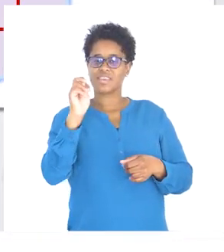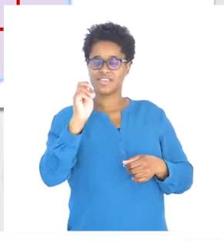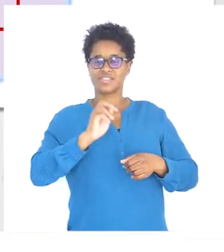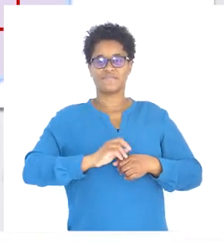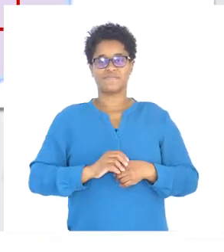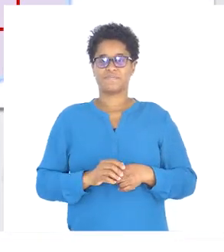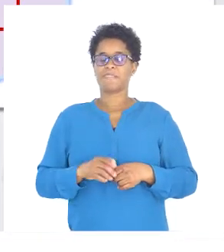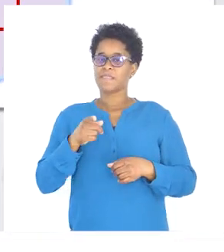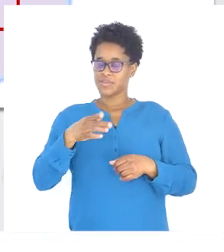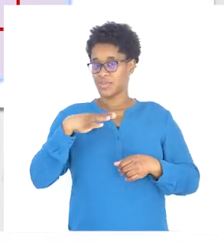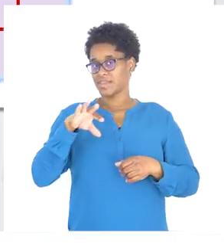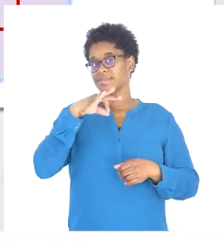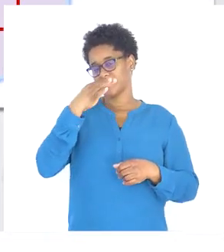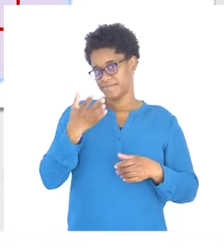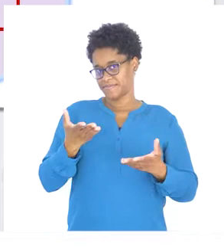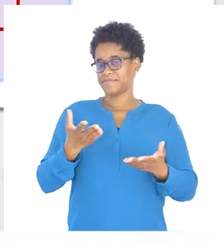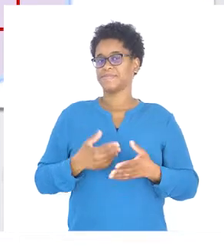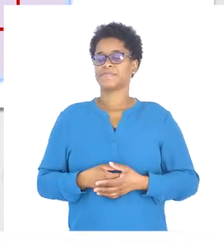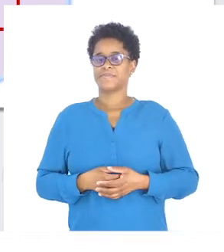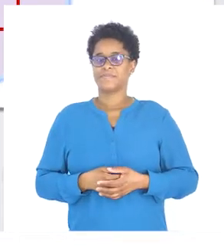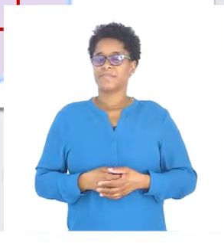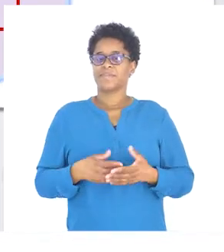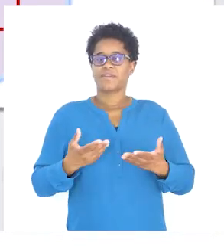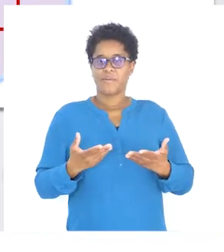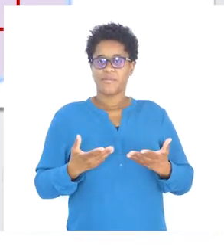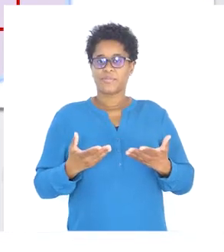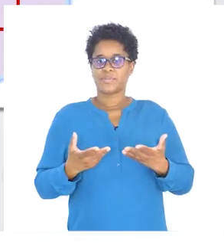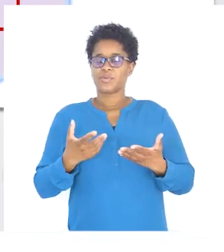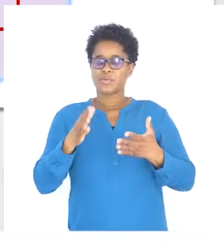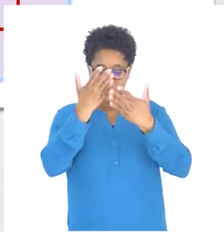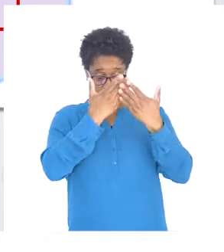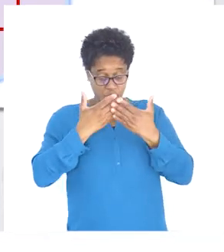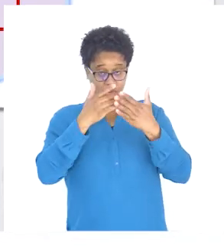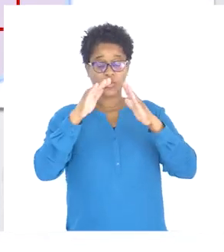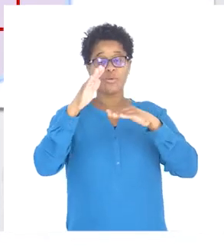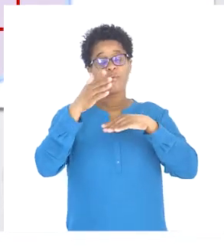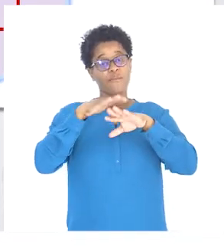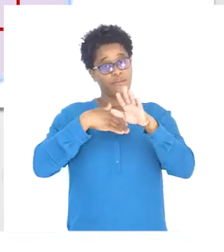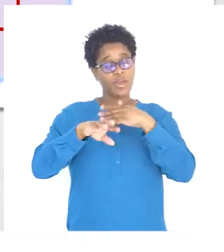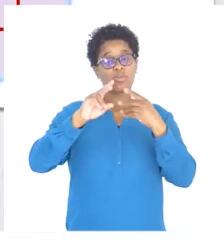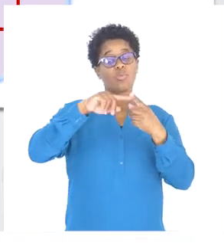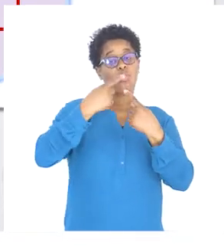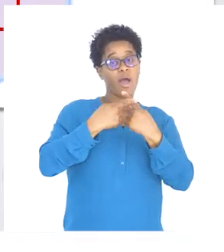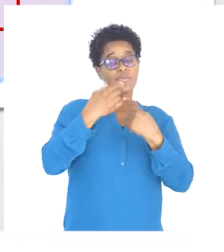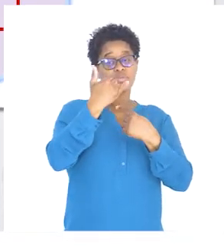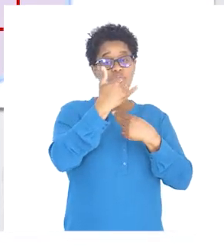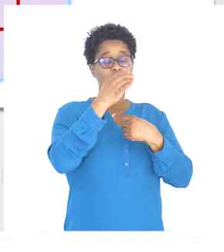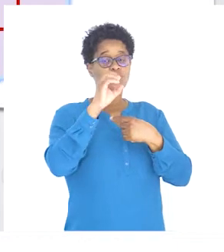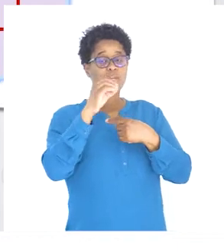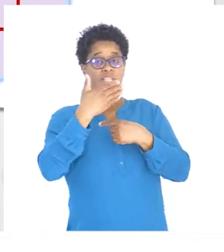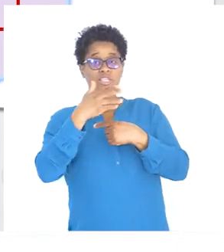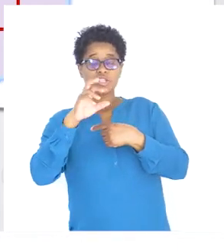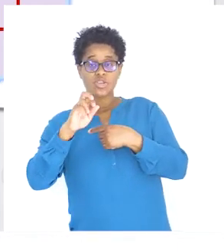2,3. Isto quer dizer que, com o estudo feito no ano